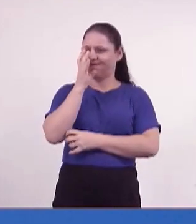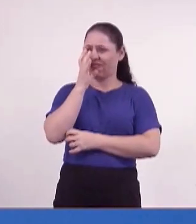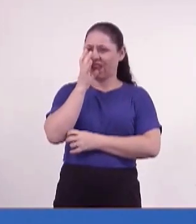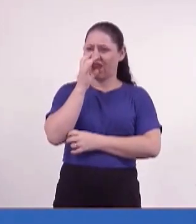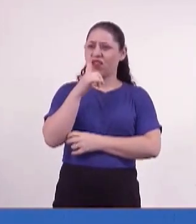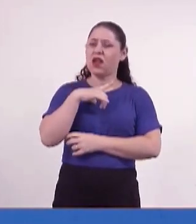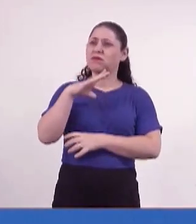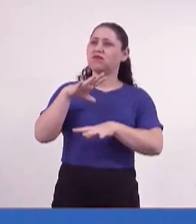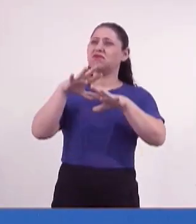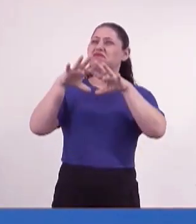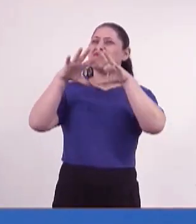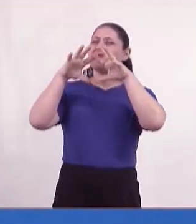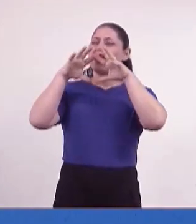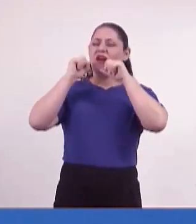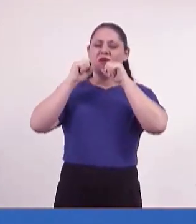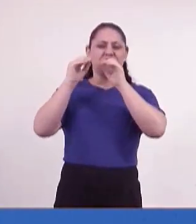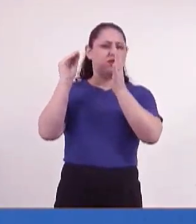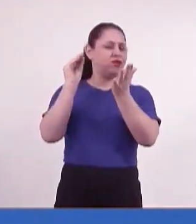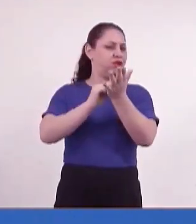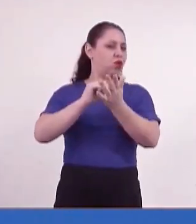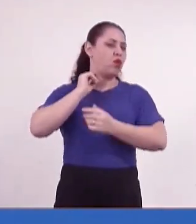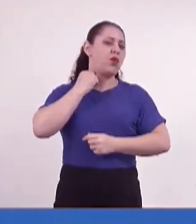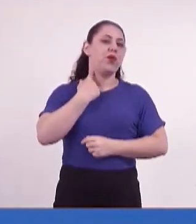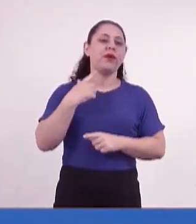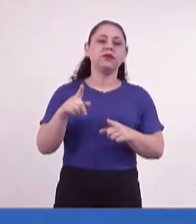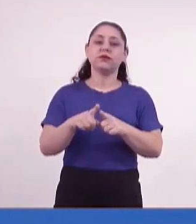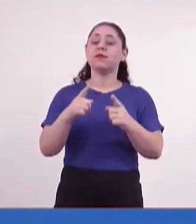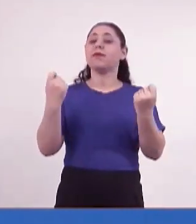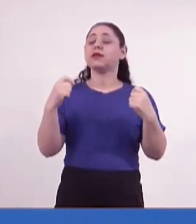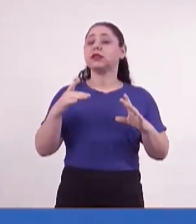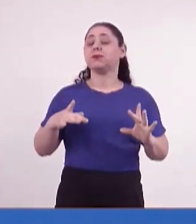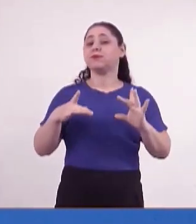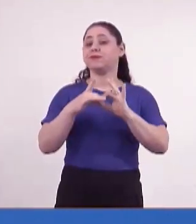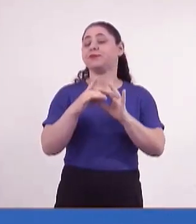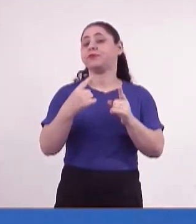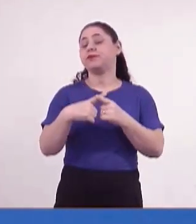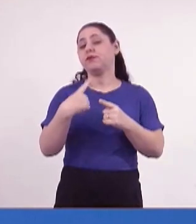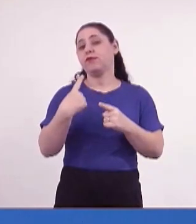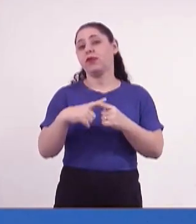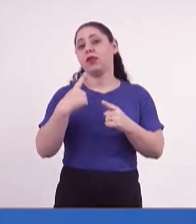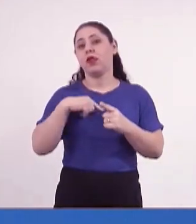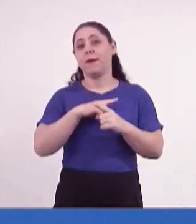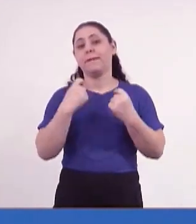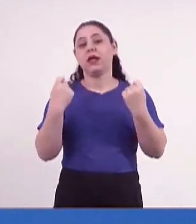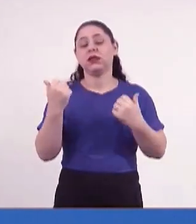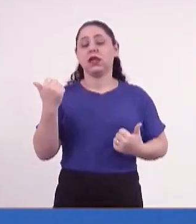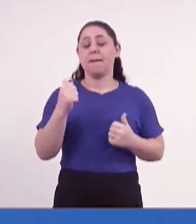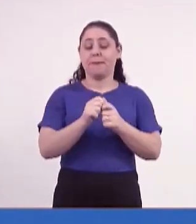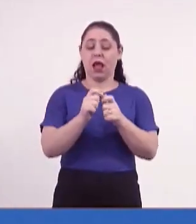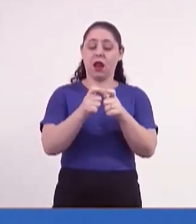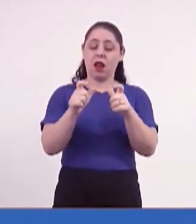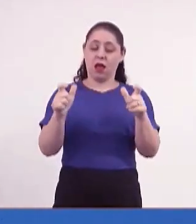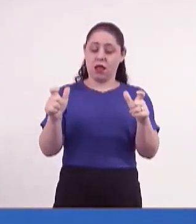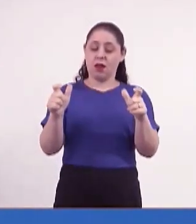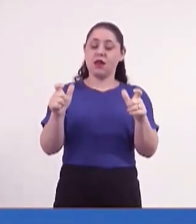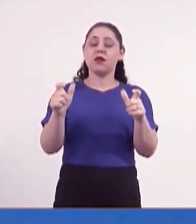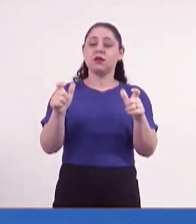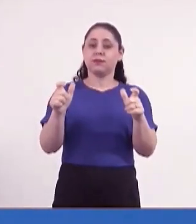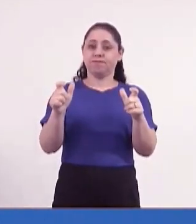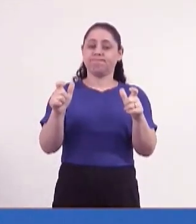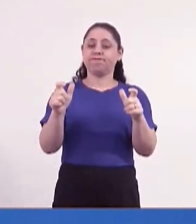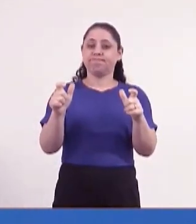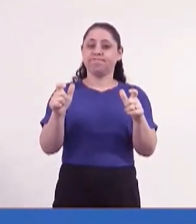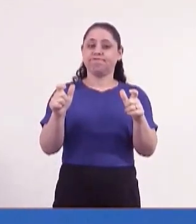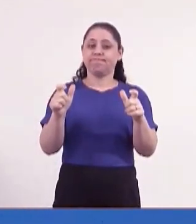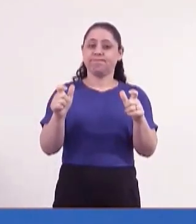a qualidade do ar, isso tudo nós temos que estar conectados para poder ampliar e